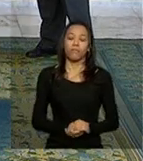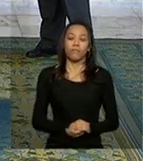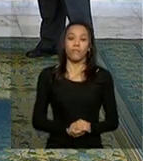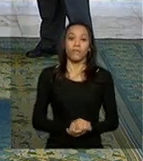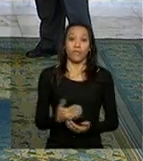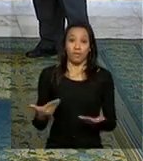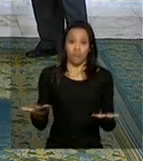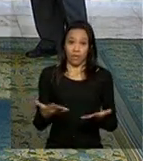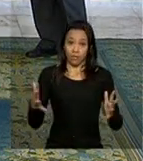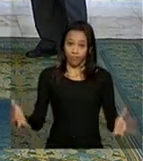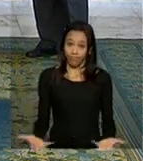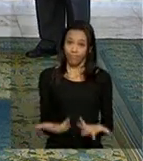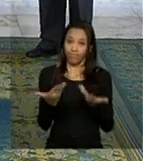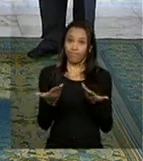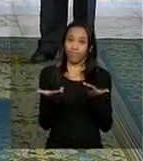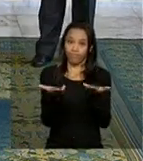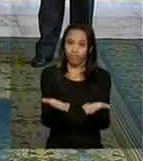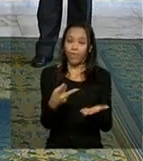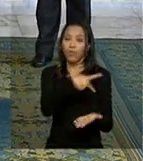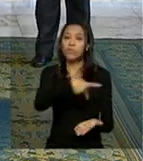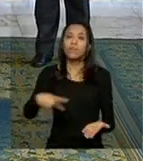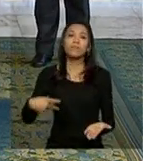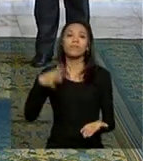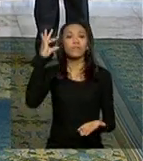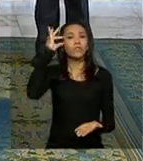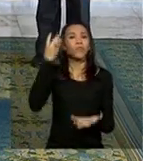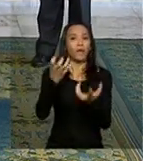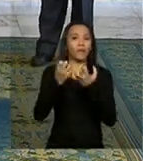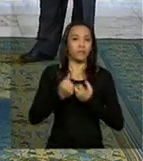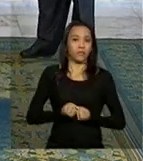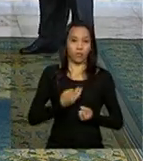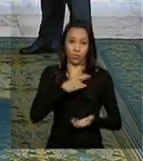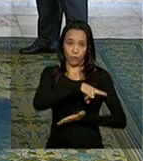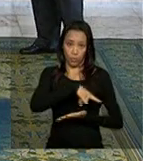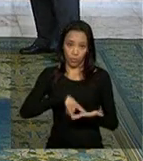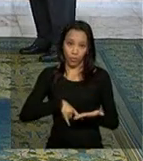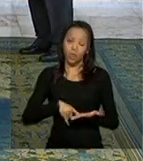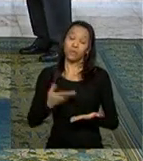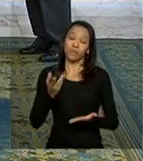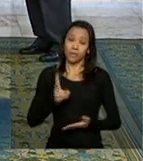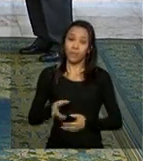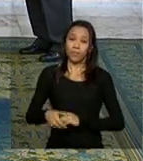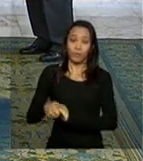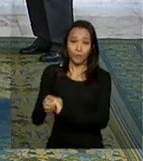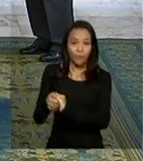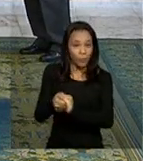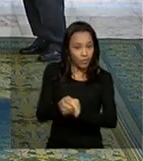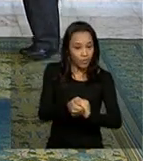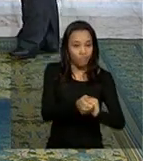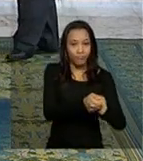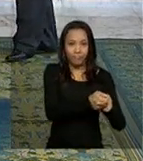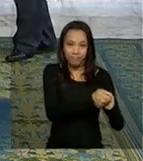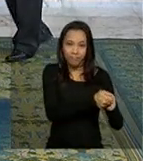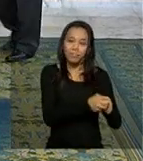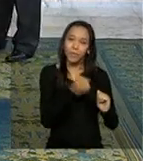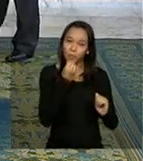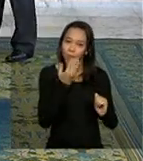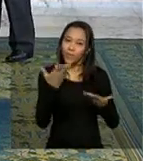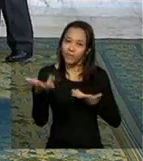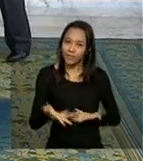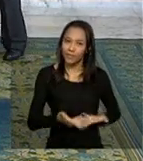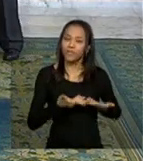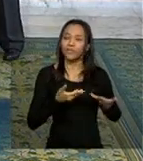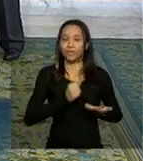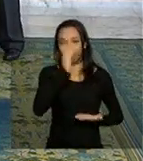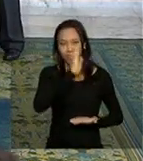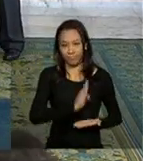Nesta cerimônia, a presidenta Dilma recebe as cartas e cumprimenta cada embaixador, desejando a eles boas-vindas